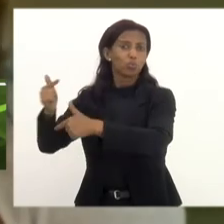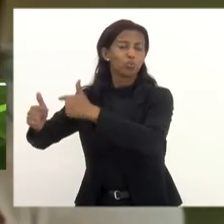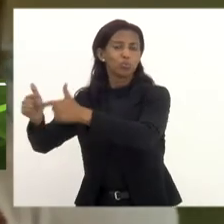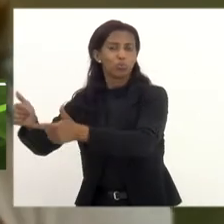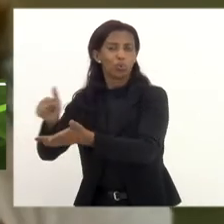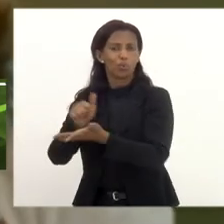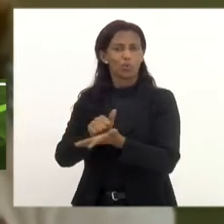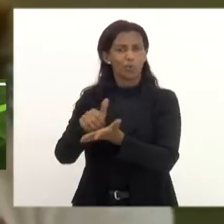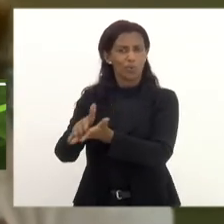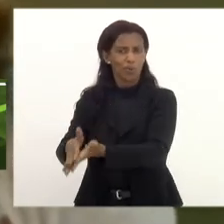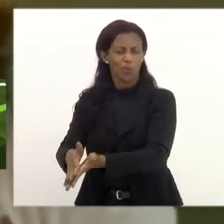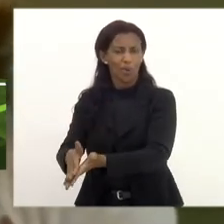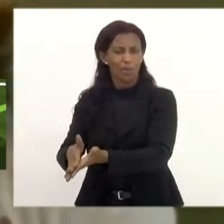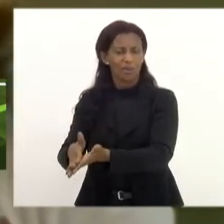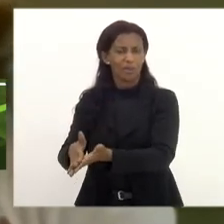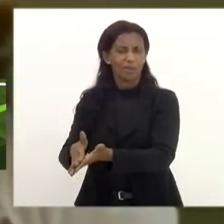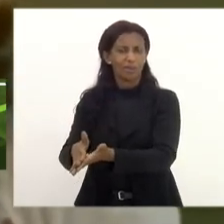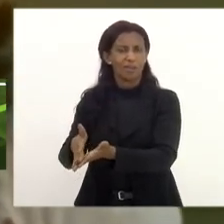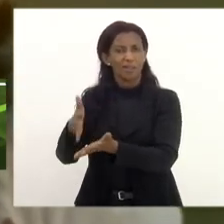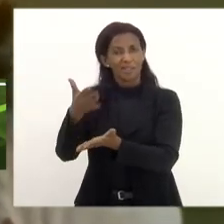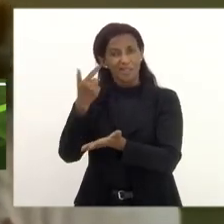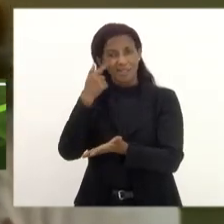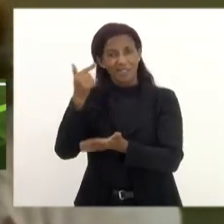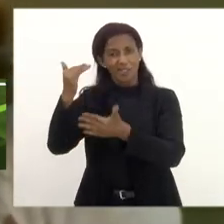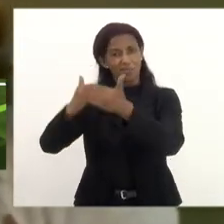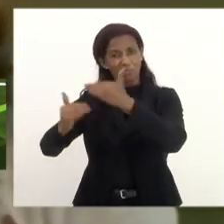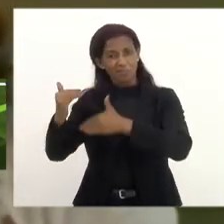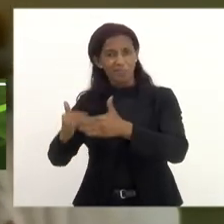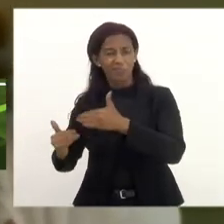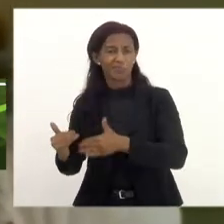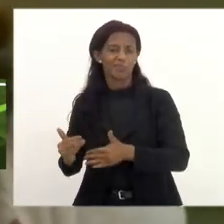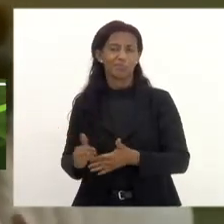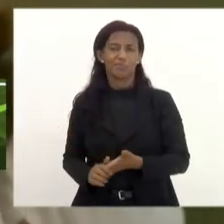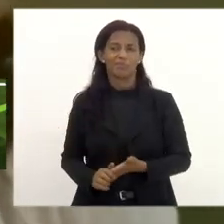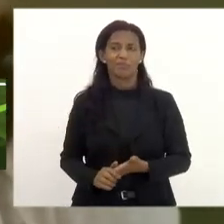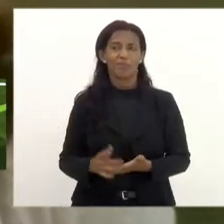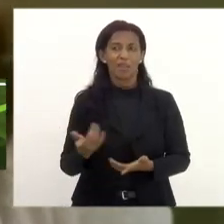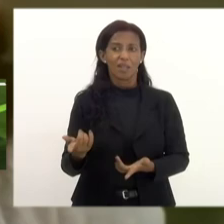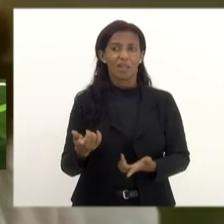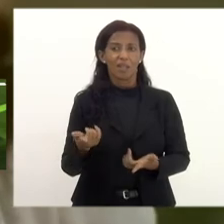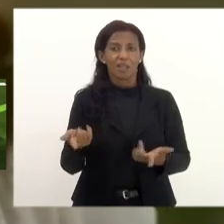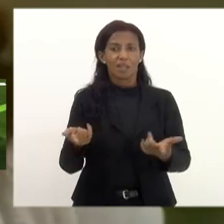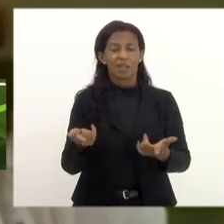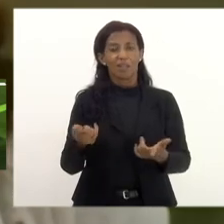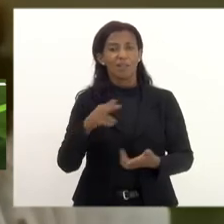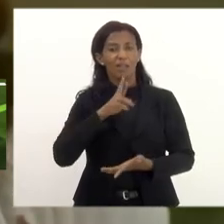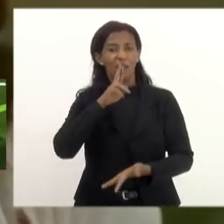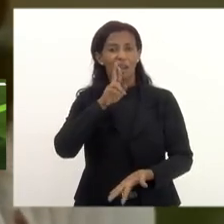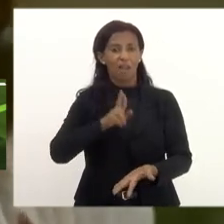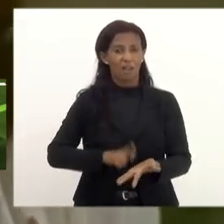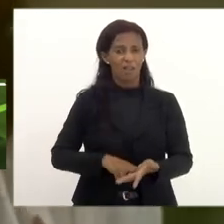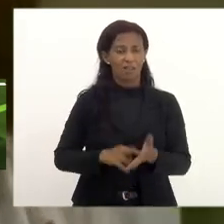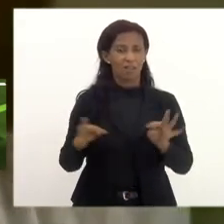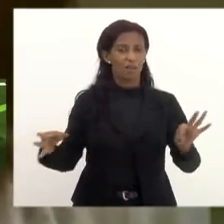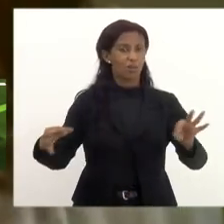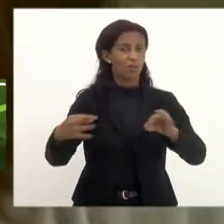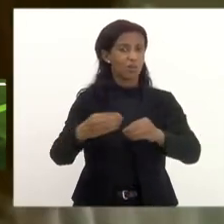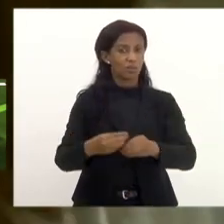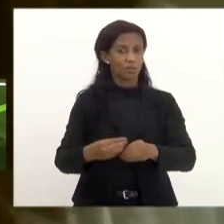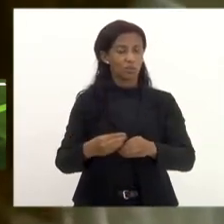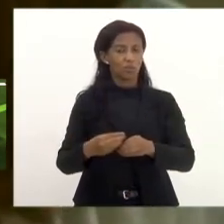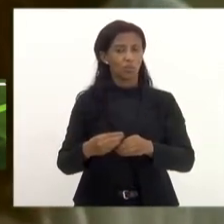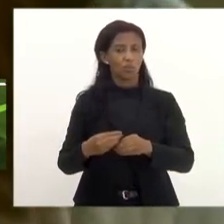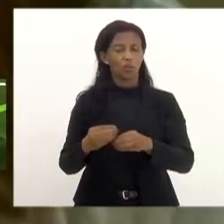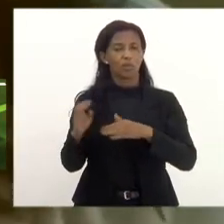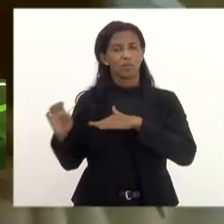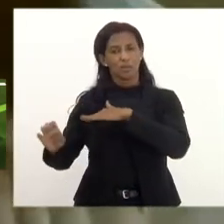E a gente entra aí numa espiral descendente que vai dar razão a todas as